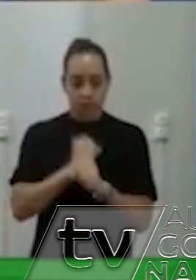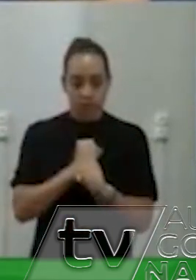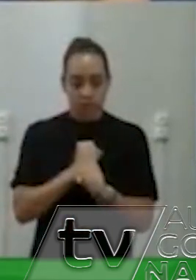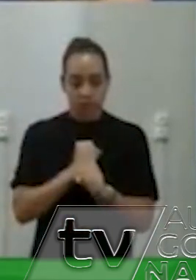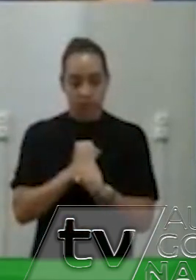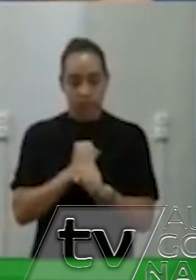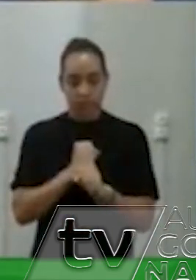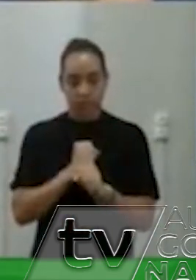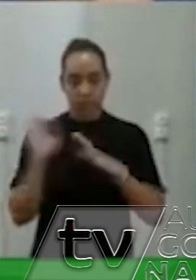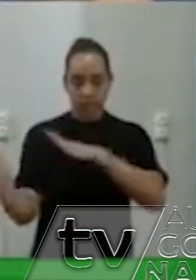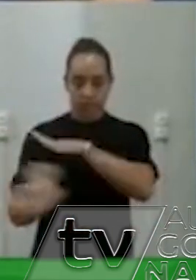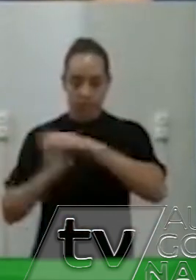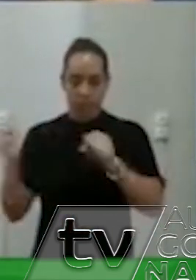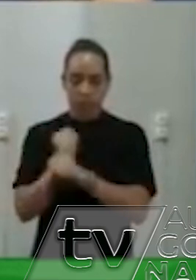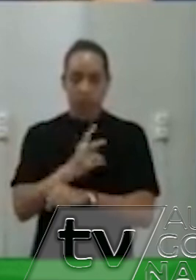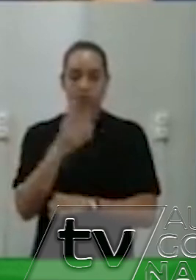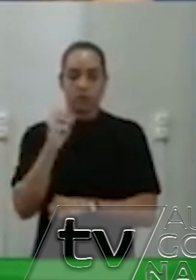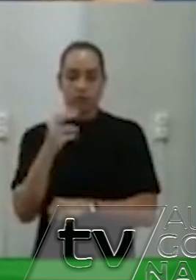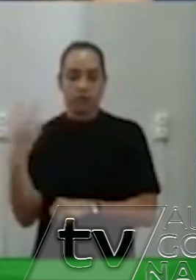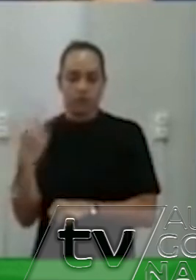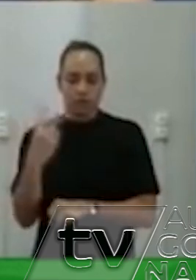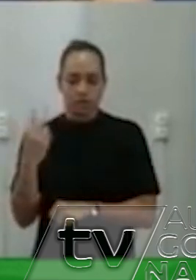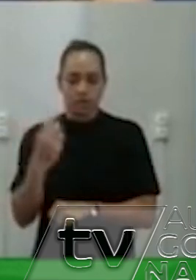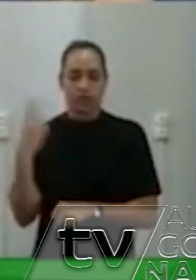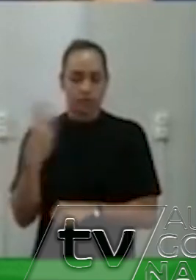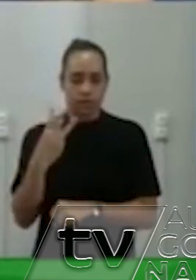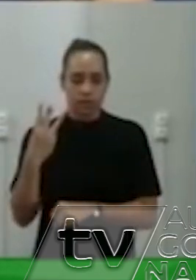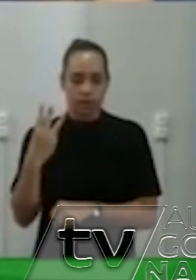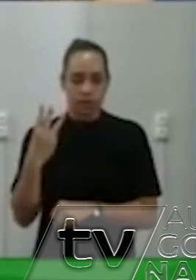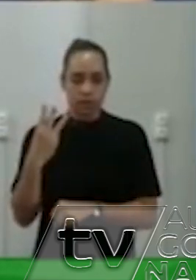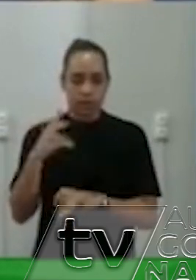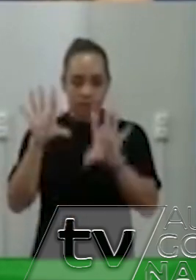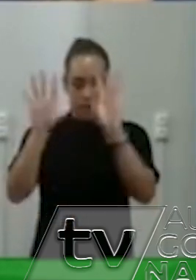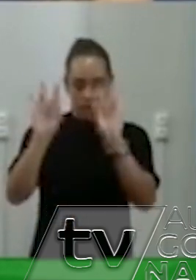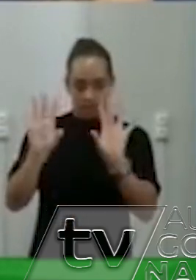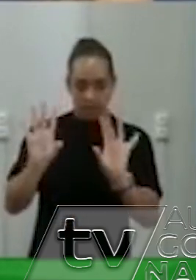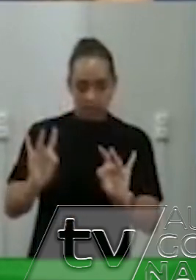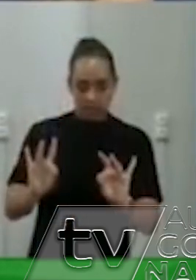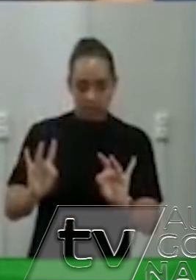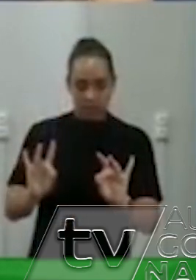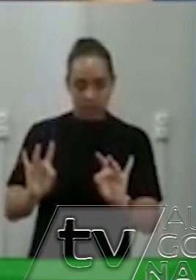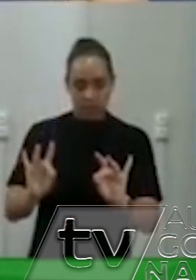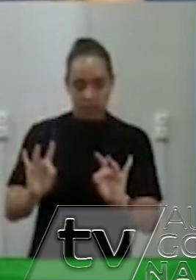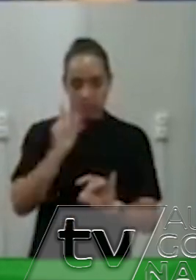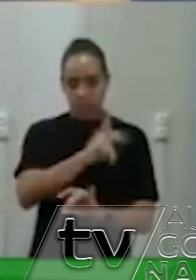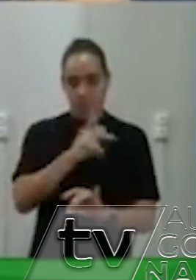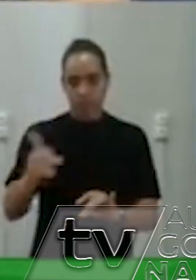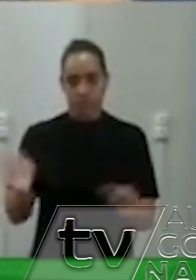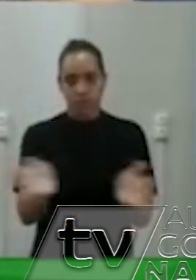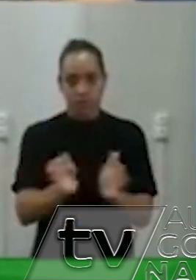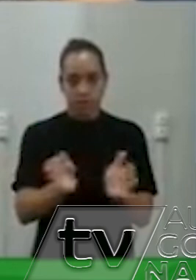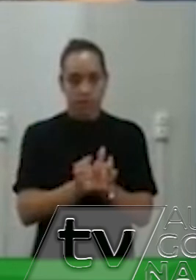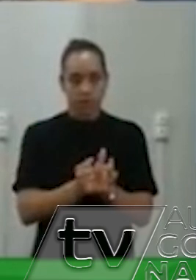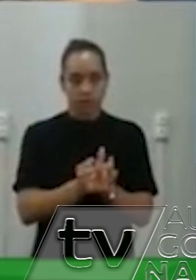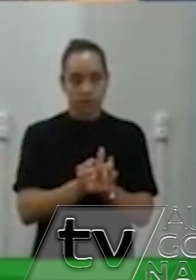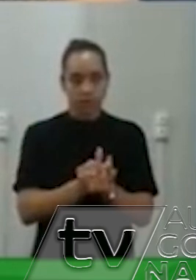Executivo dos anos de 21, 22 e 23, com relatoria especial dos presidentes da Comissão de